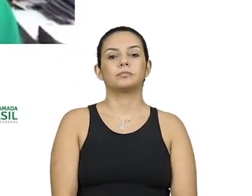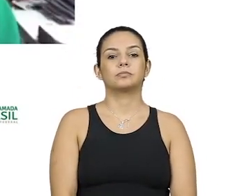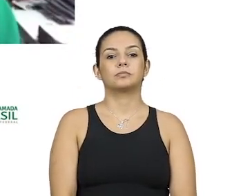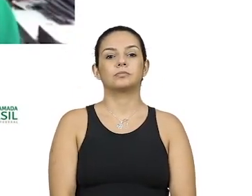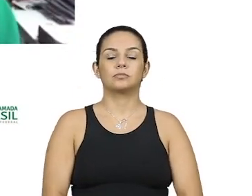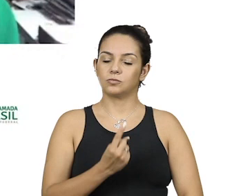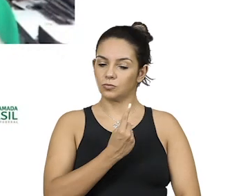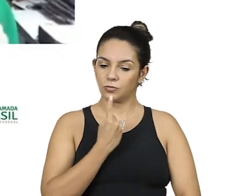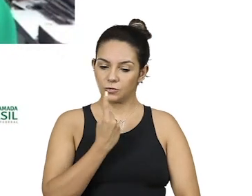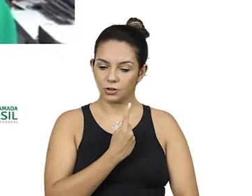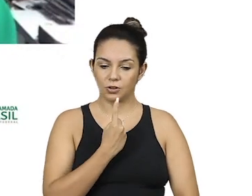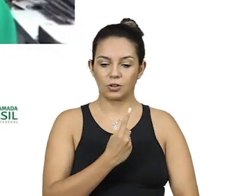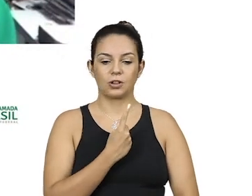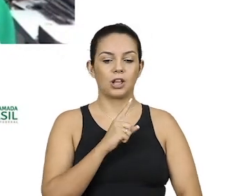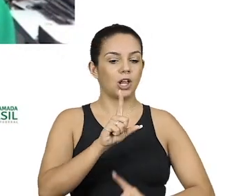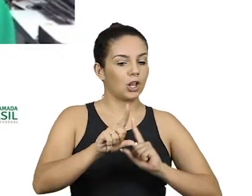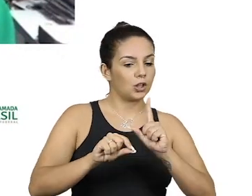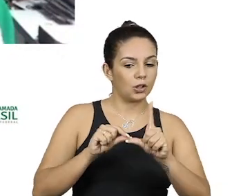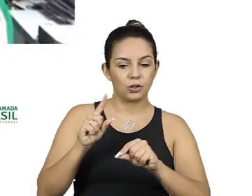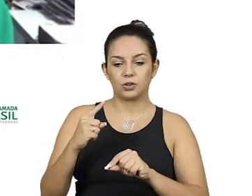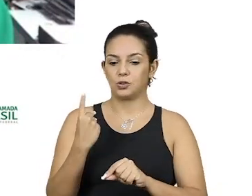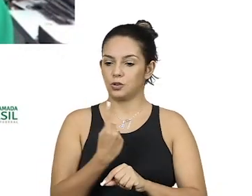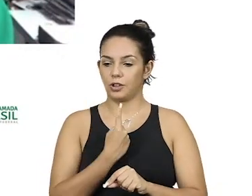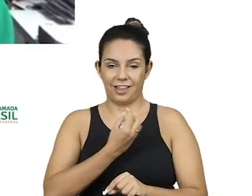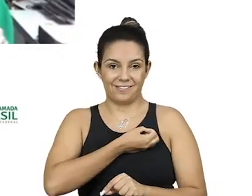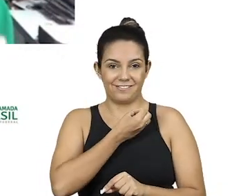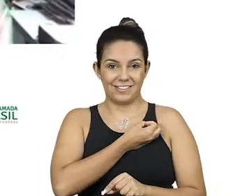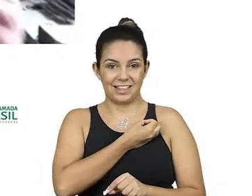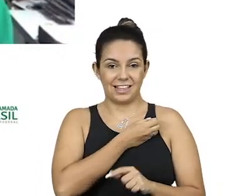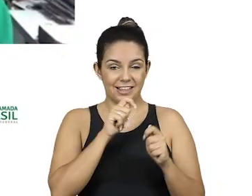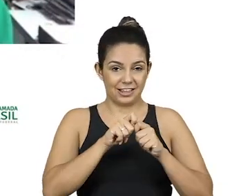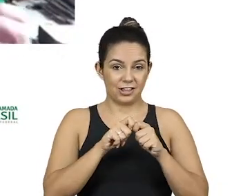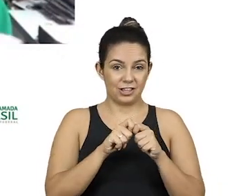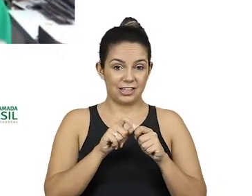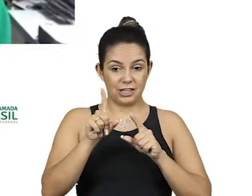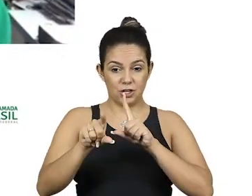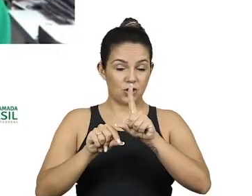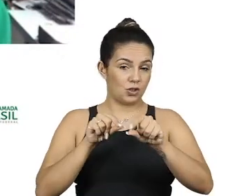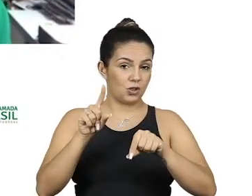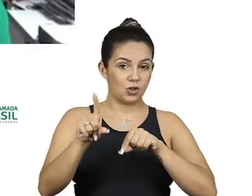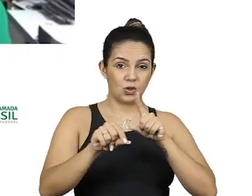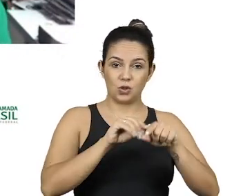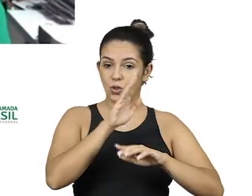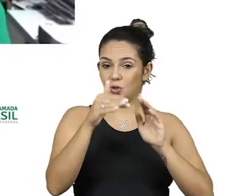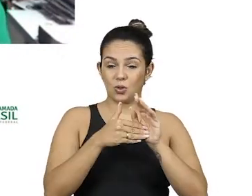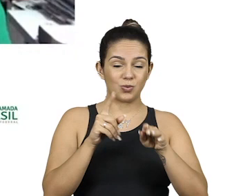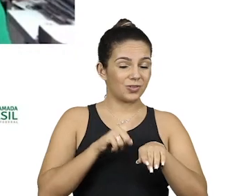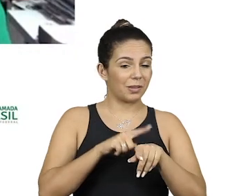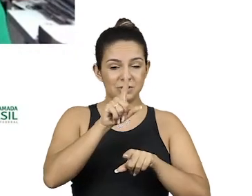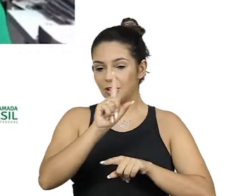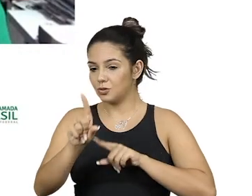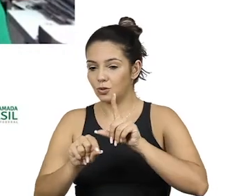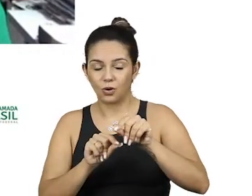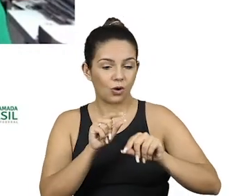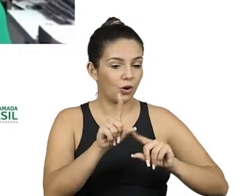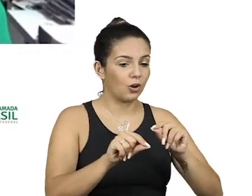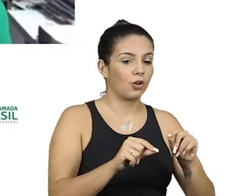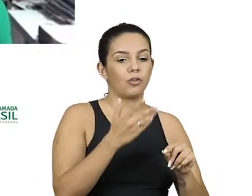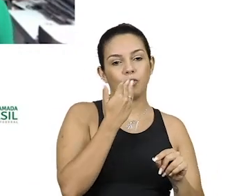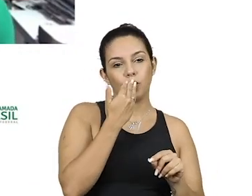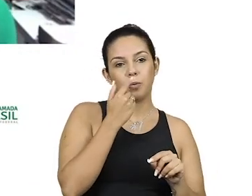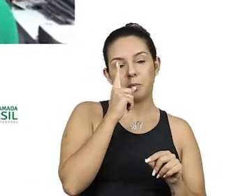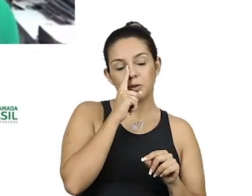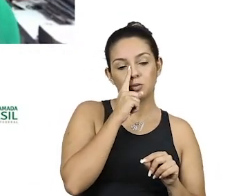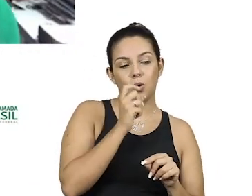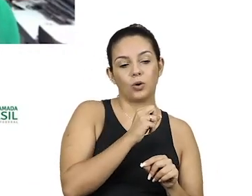nas escolhas. A vida é feita de escolhas, o tempo todo escolhemos. Vou comer um biscoito de